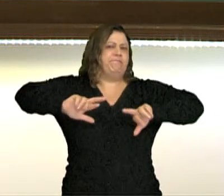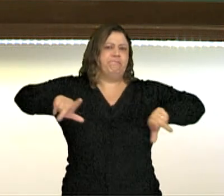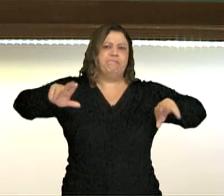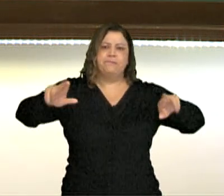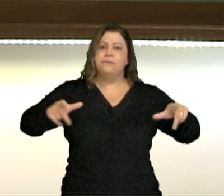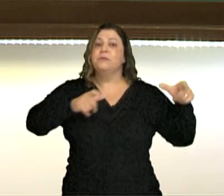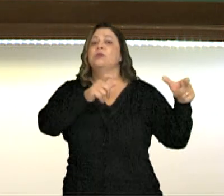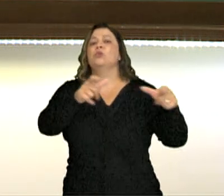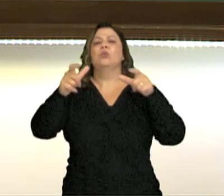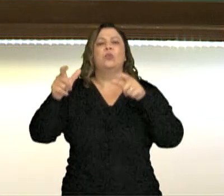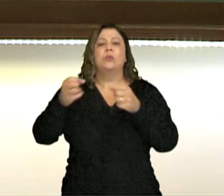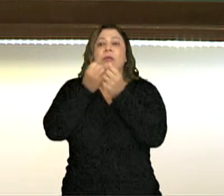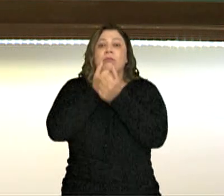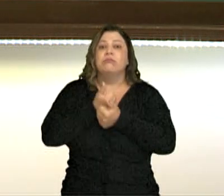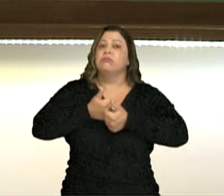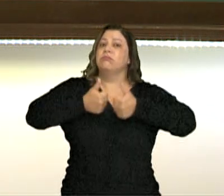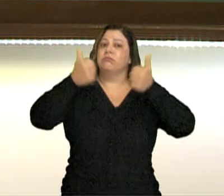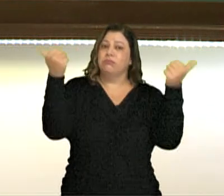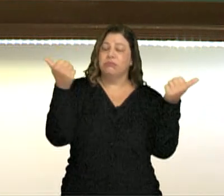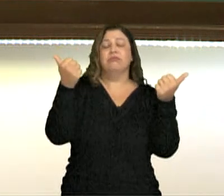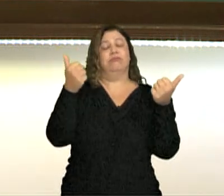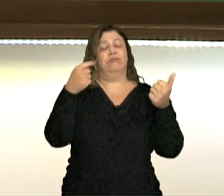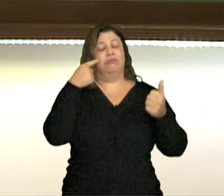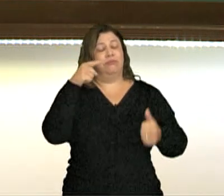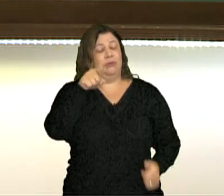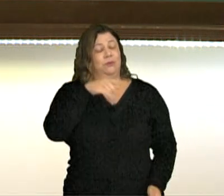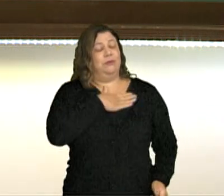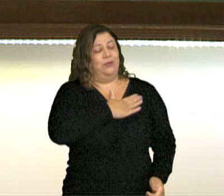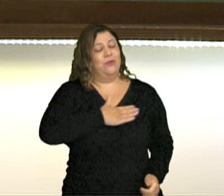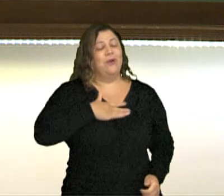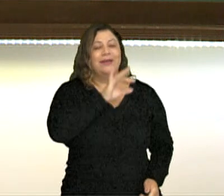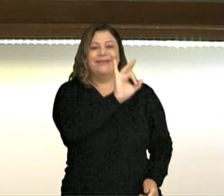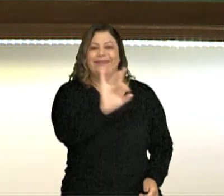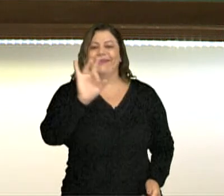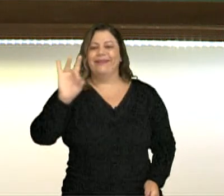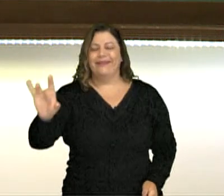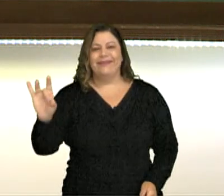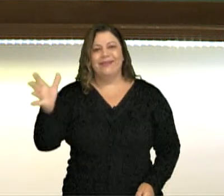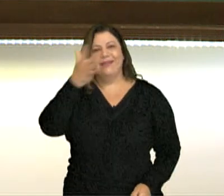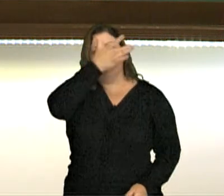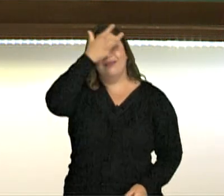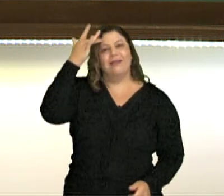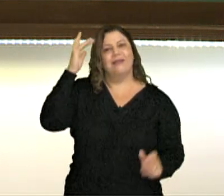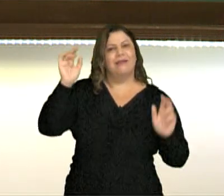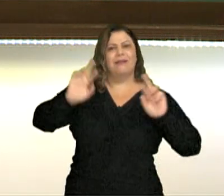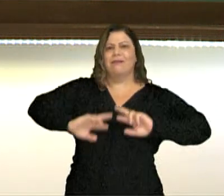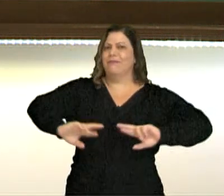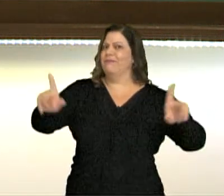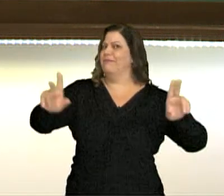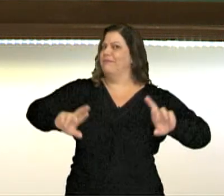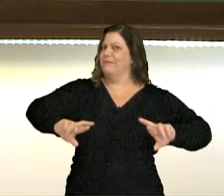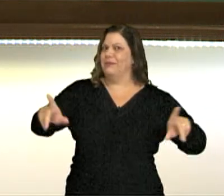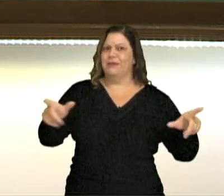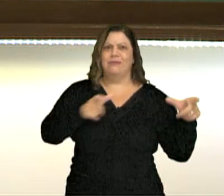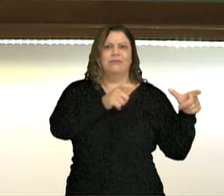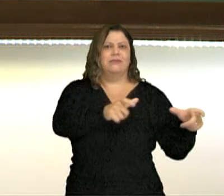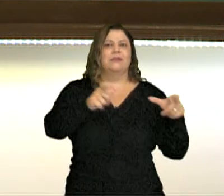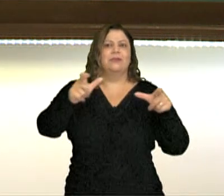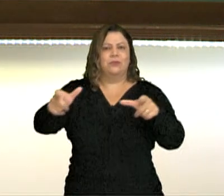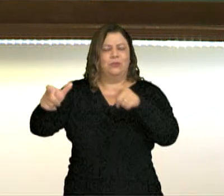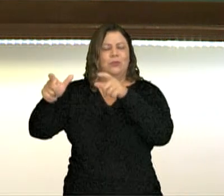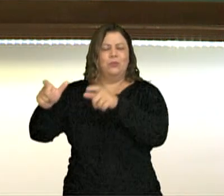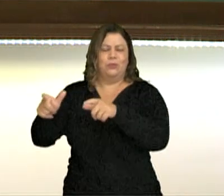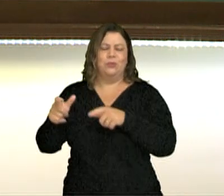que seja benéfico para você. Cada pessoa consegue realizar em diferentes ambientes, em